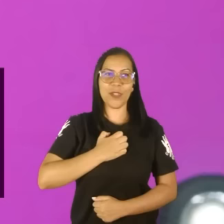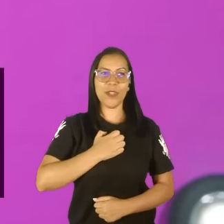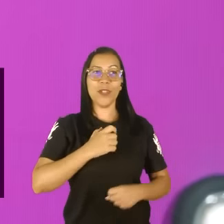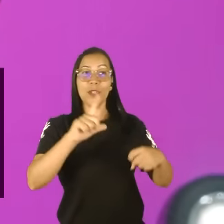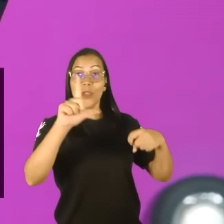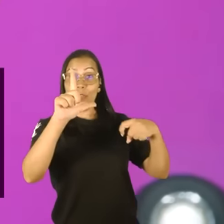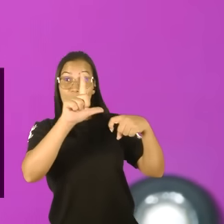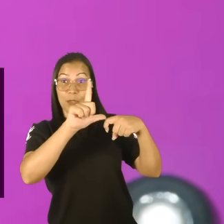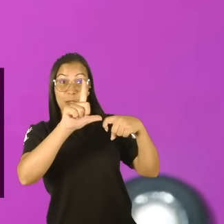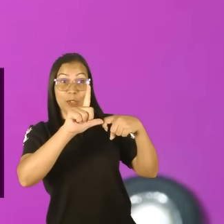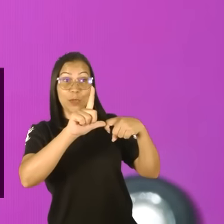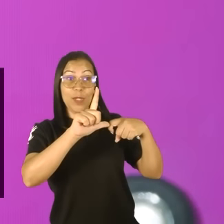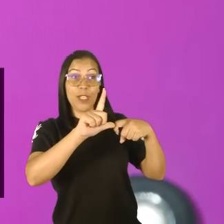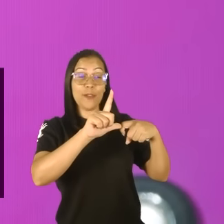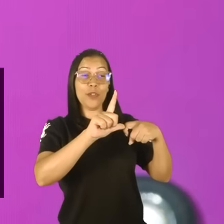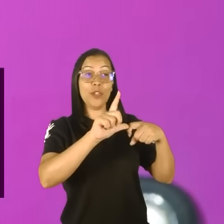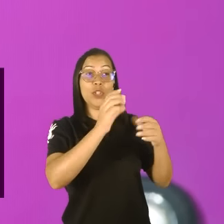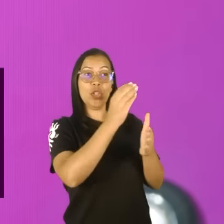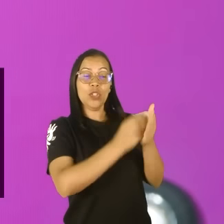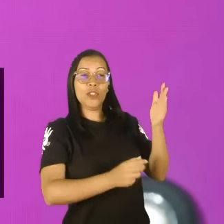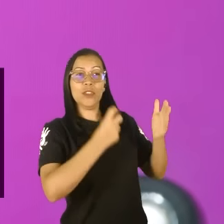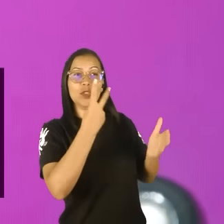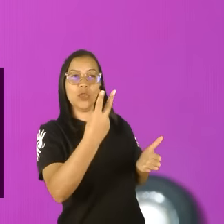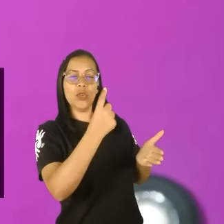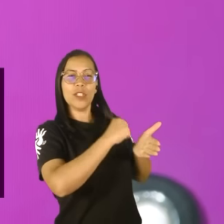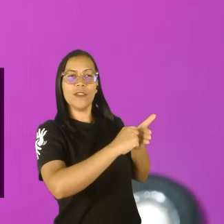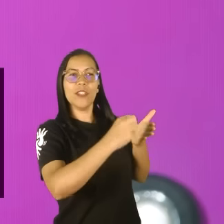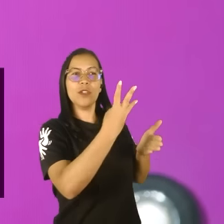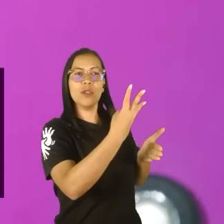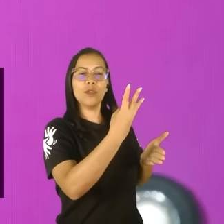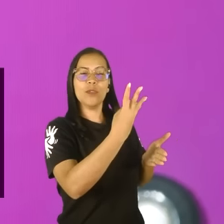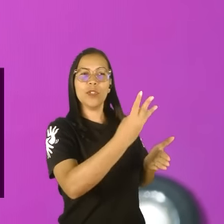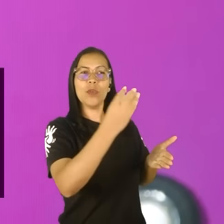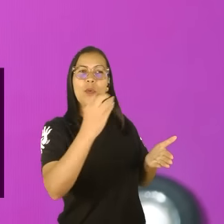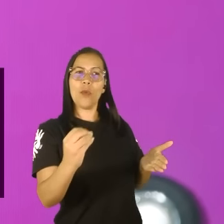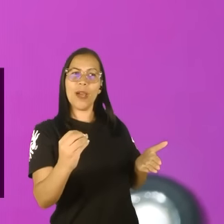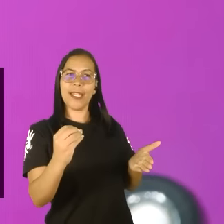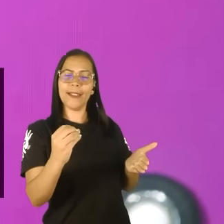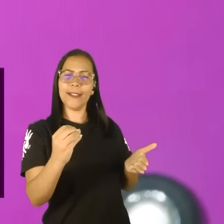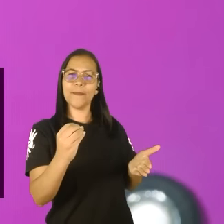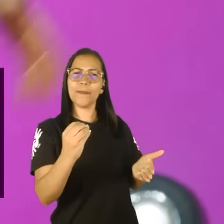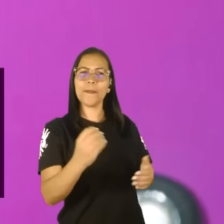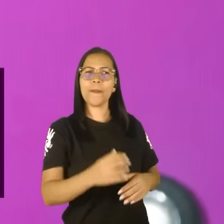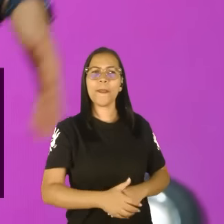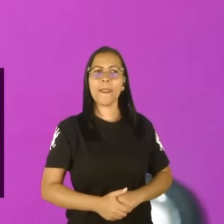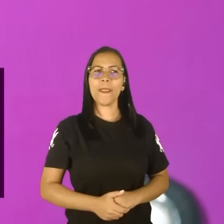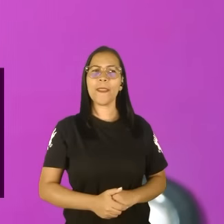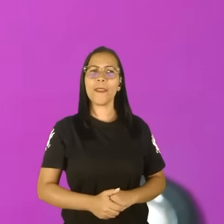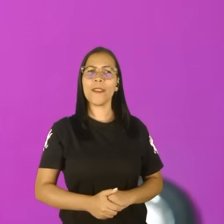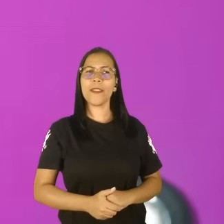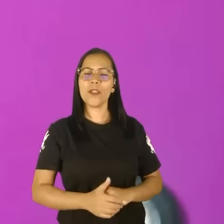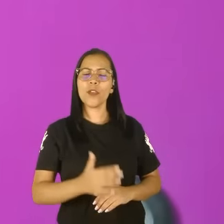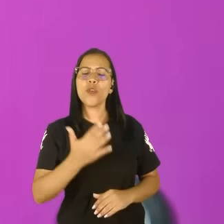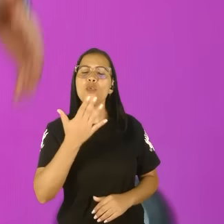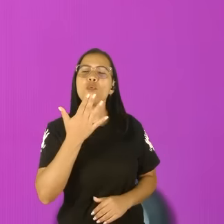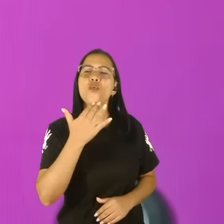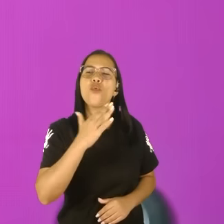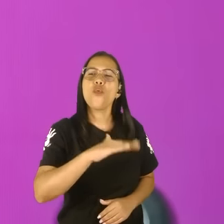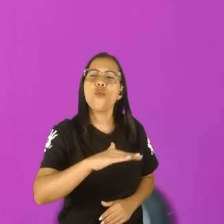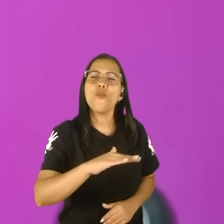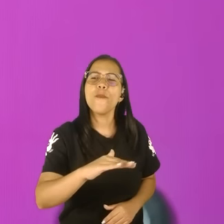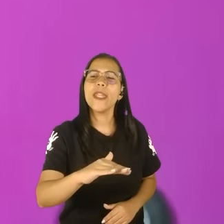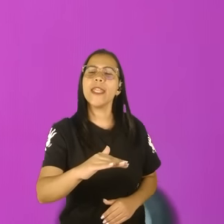enchia de sabedoria. E a graça de Deus estava sobre ele. Quem era esse menino? Jesus. Ele